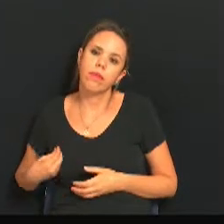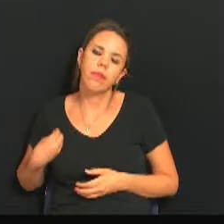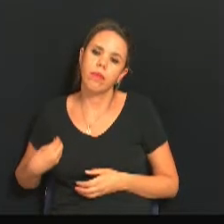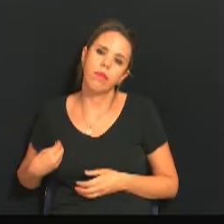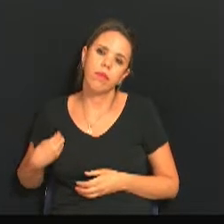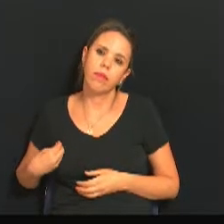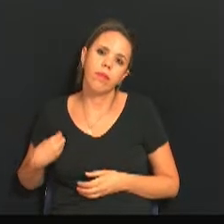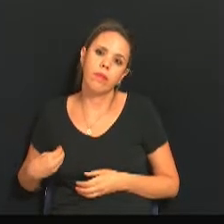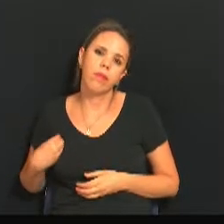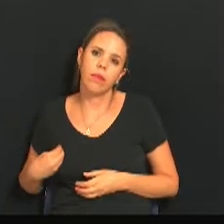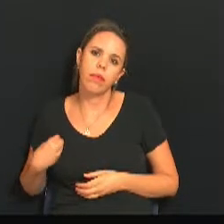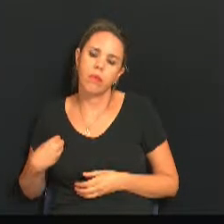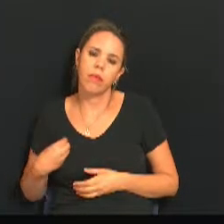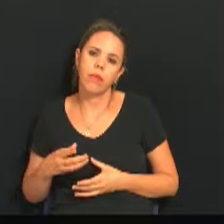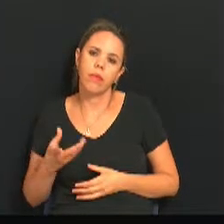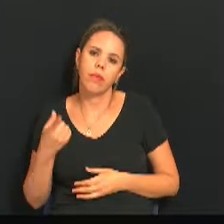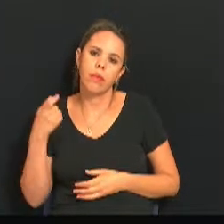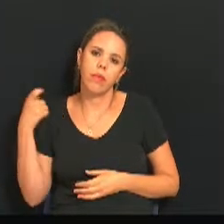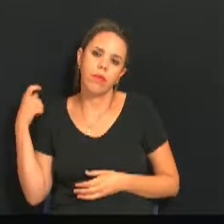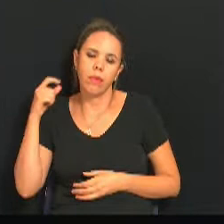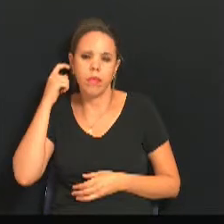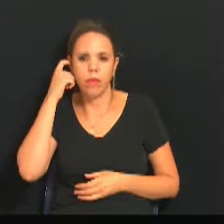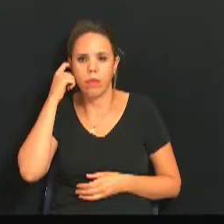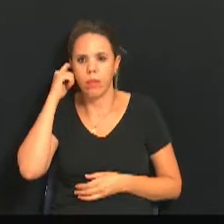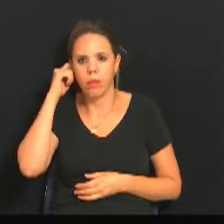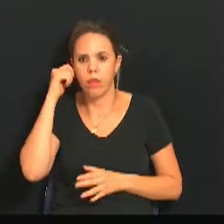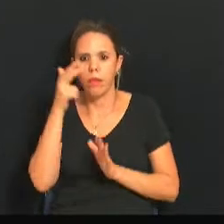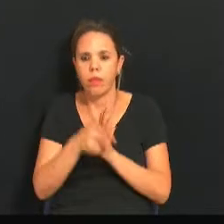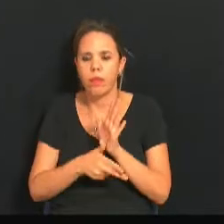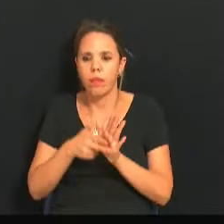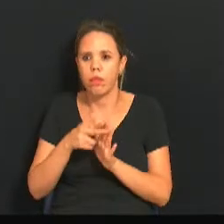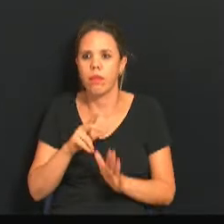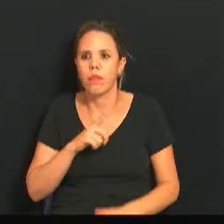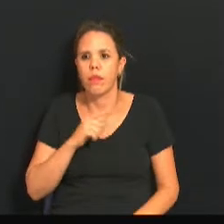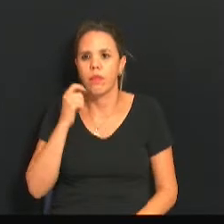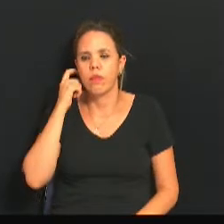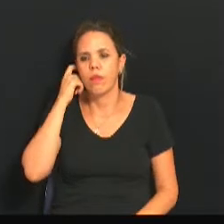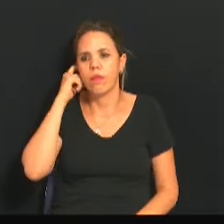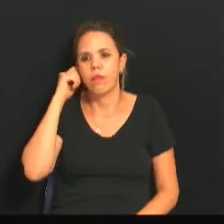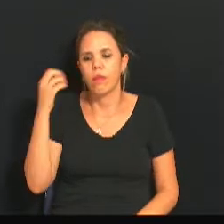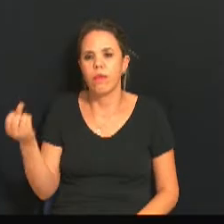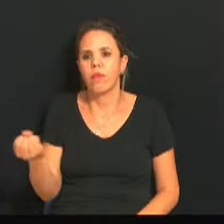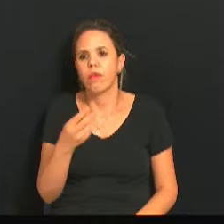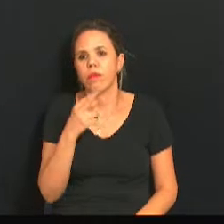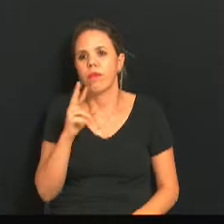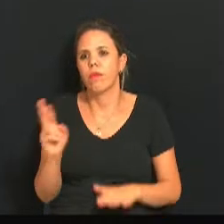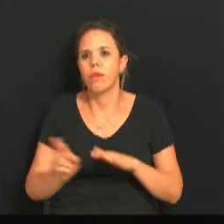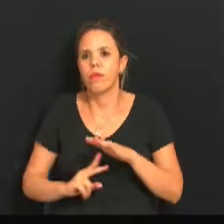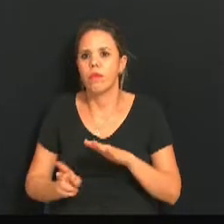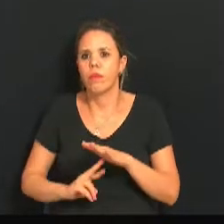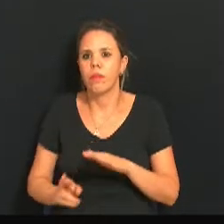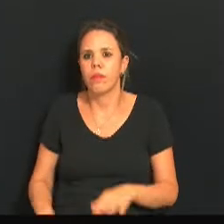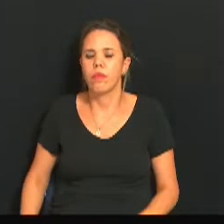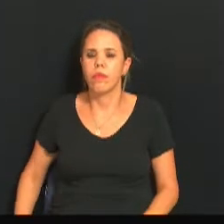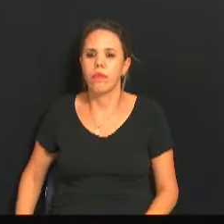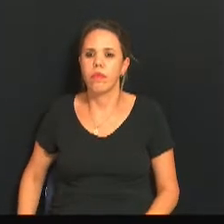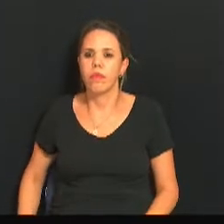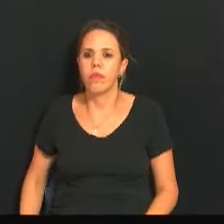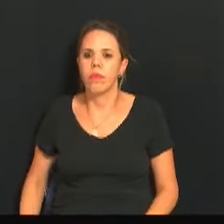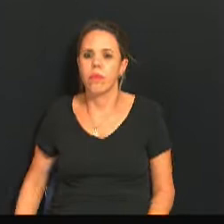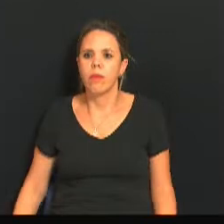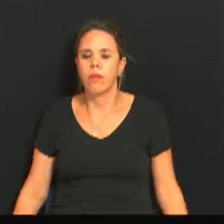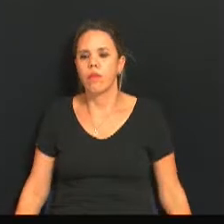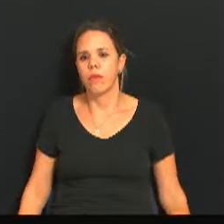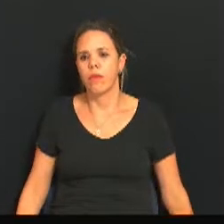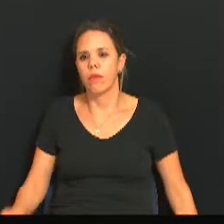curtiu conjunto Ferroviário inclusiva na ser usado tanto a nova rodoviária quanto à questão do